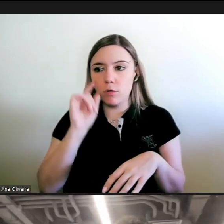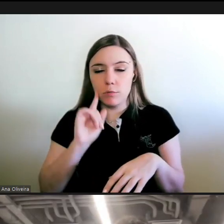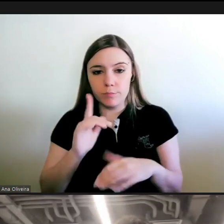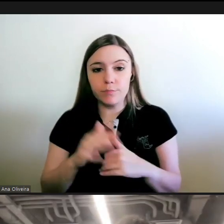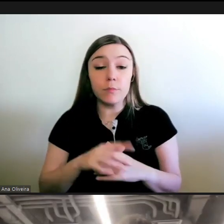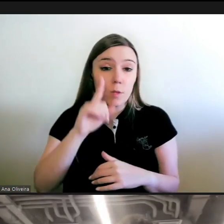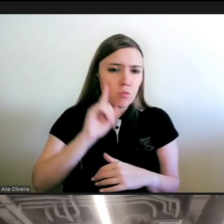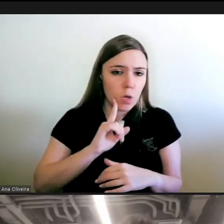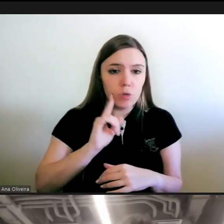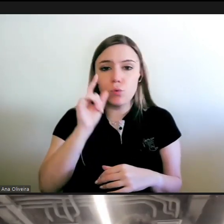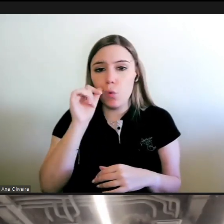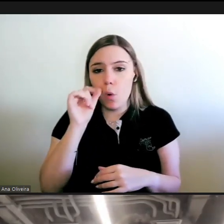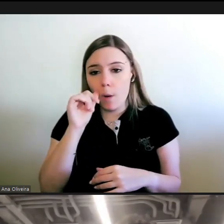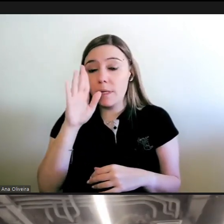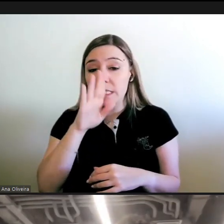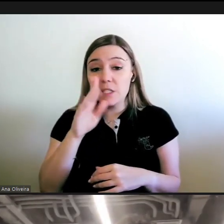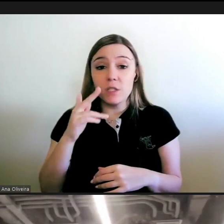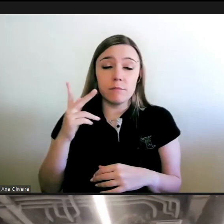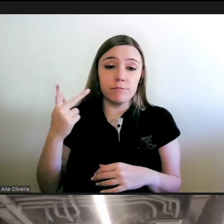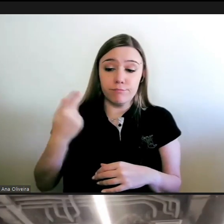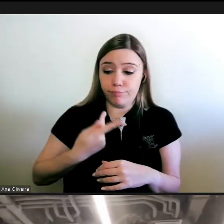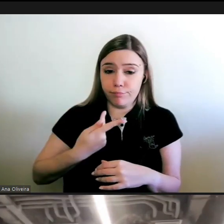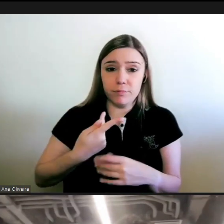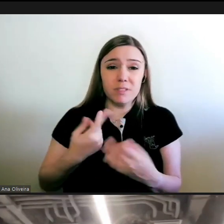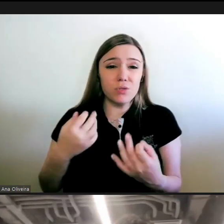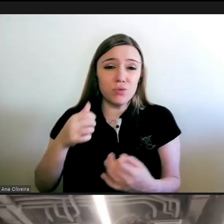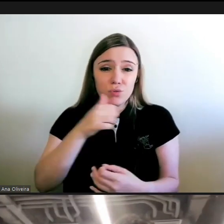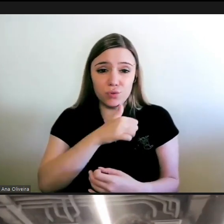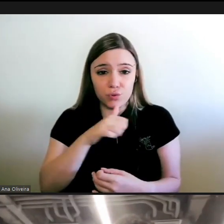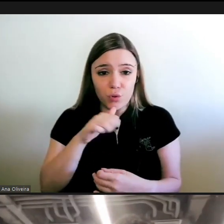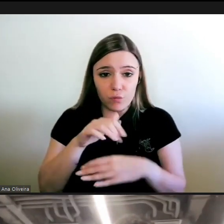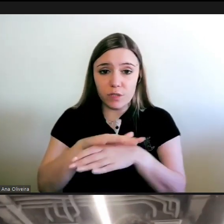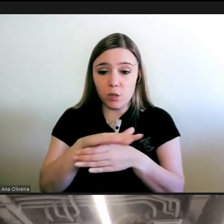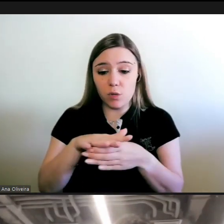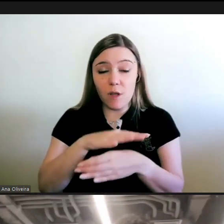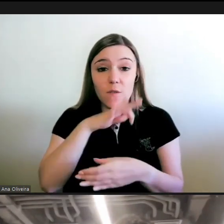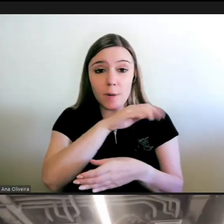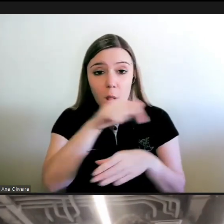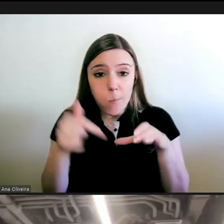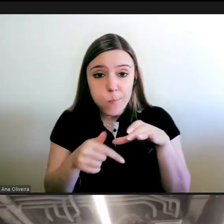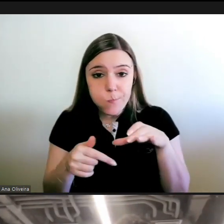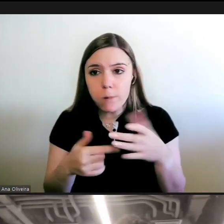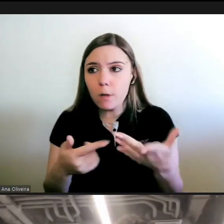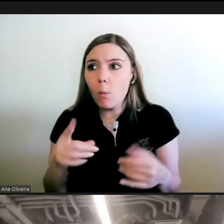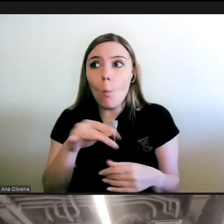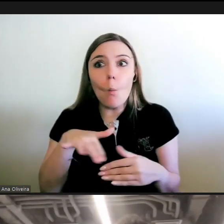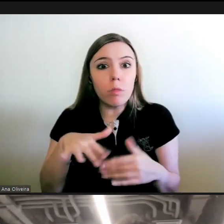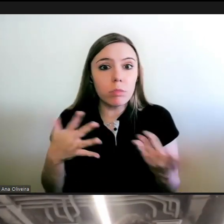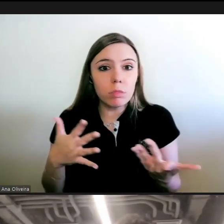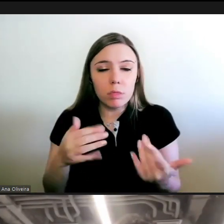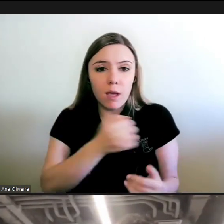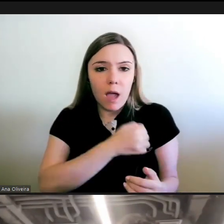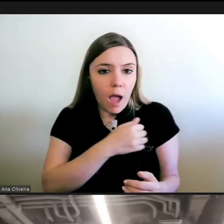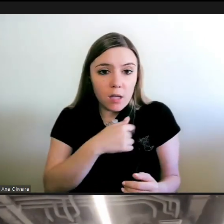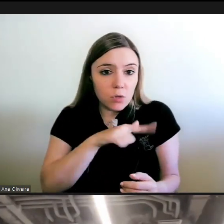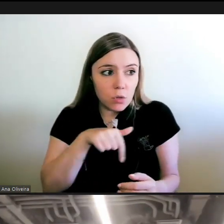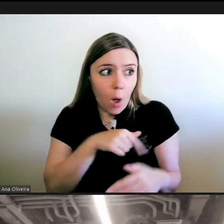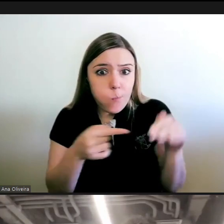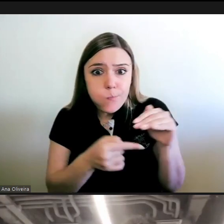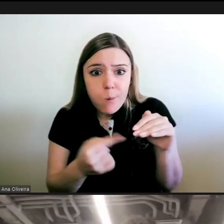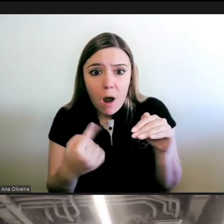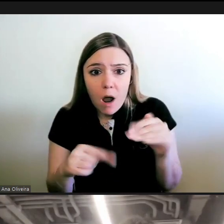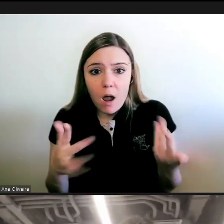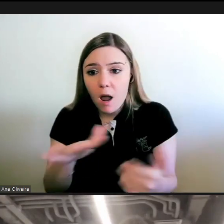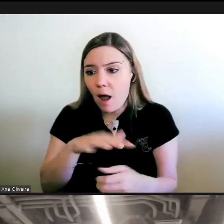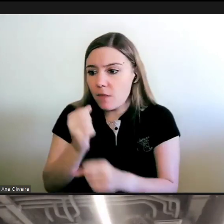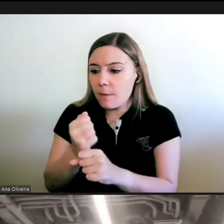e os homens que são vítimas de violência, até no contexto familiar, estão nas nossas casas, não é? Estão nos nossos